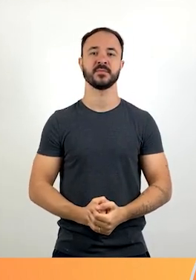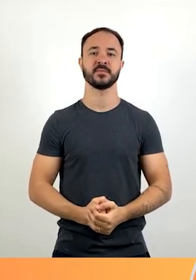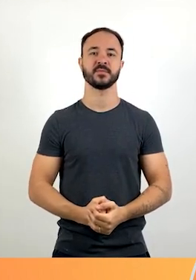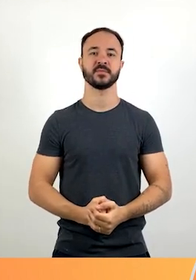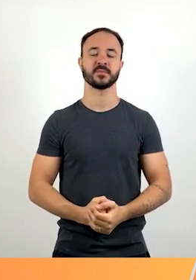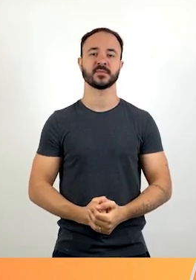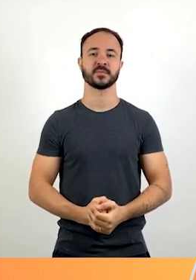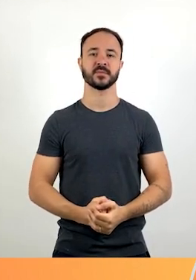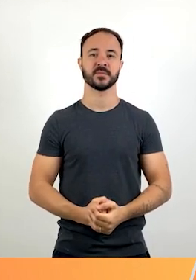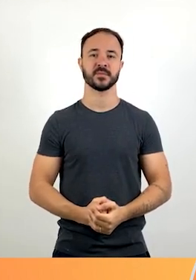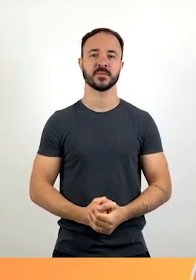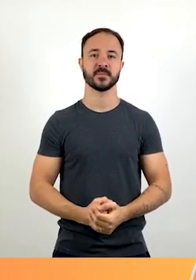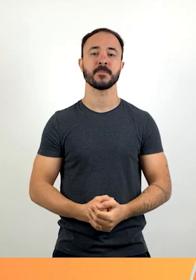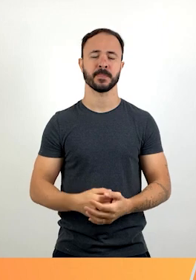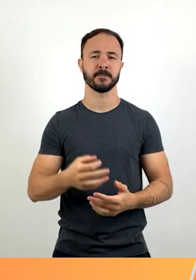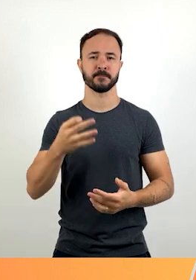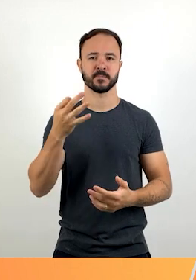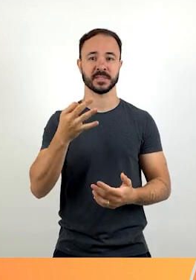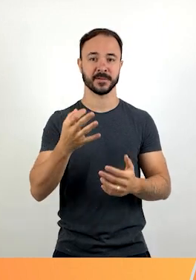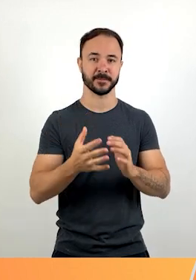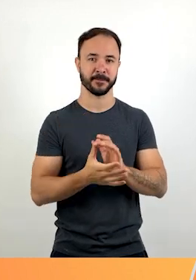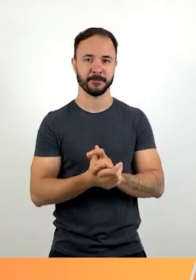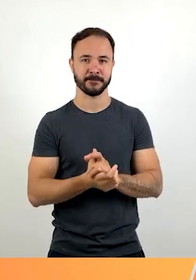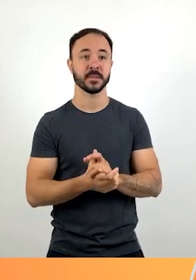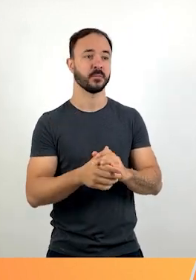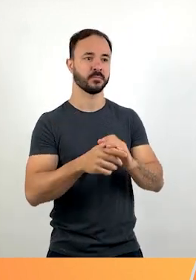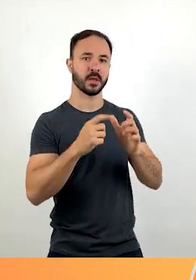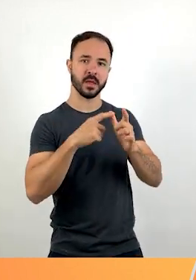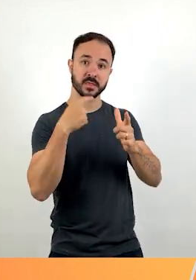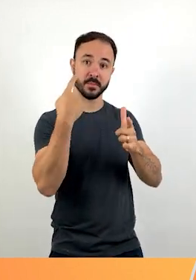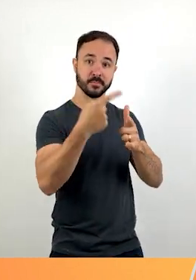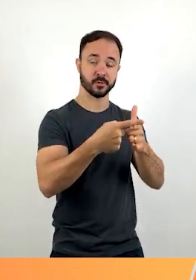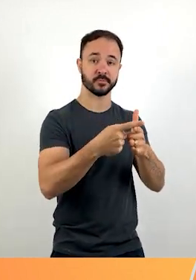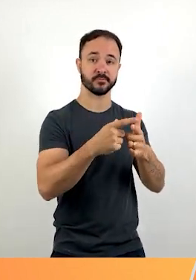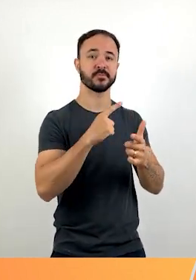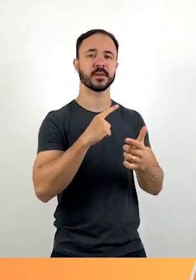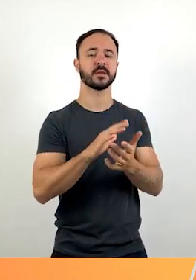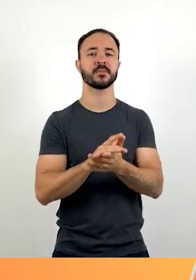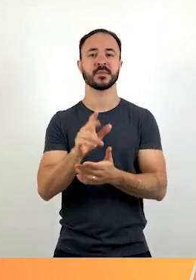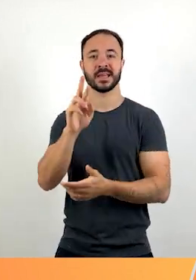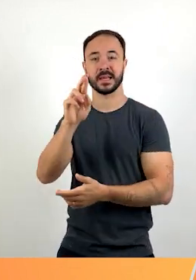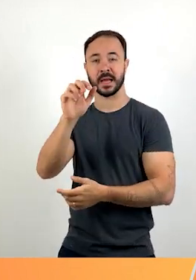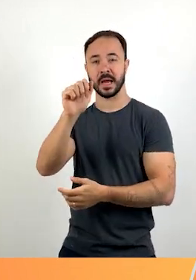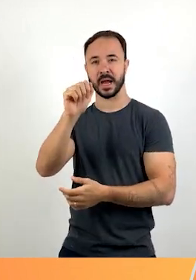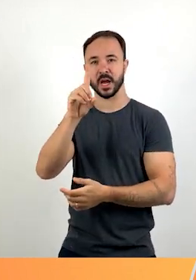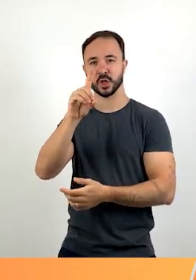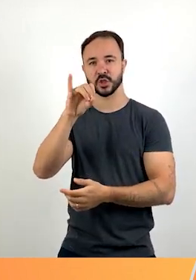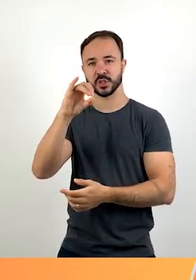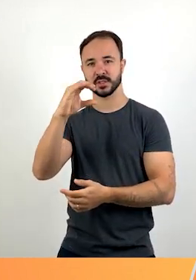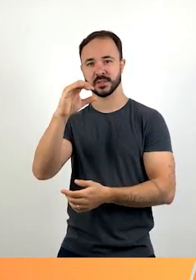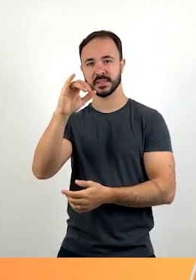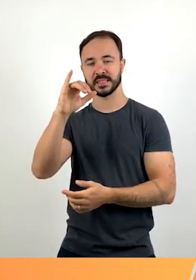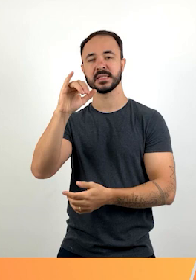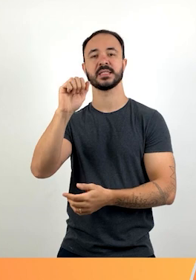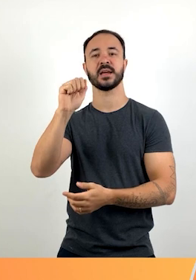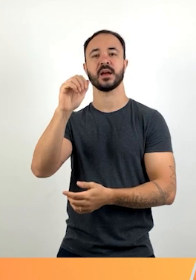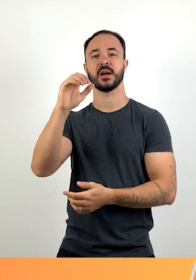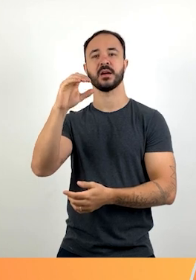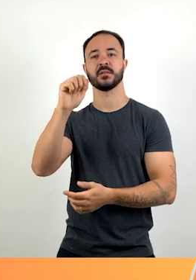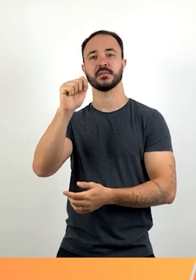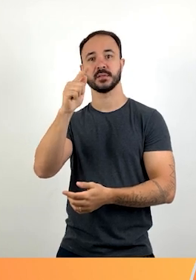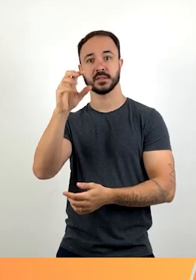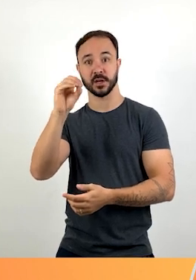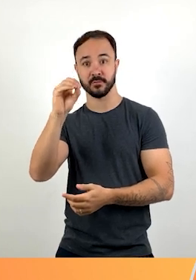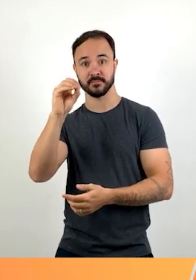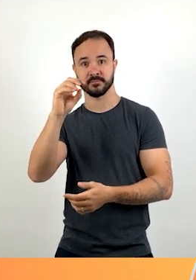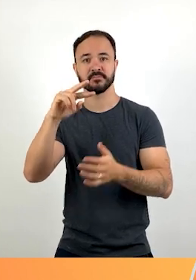número de cima, certinho? Na sequência, a gente tem radiciação. Radiciação seria essas raízes quadradas, né?